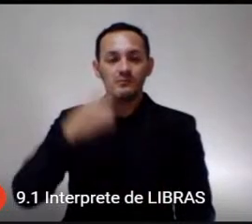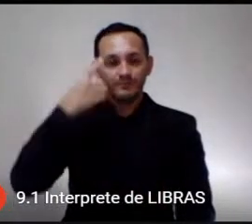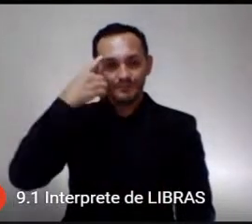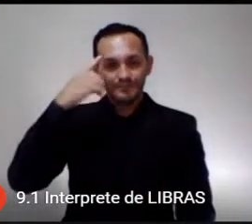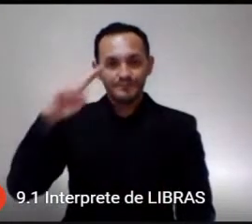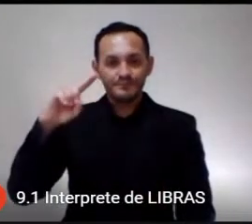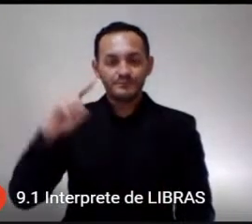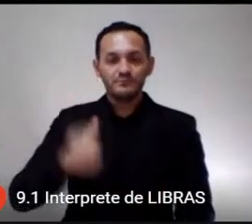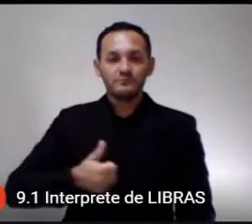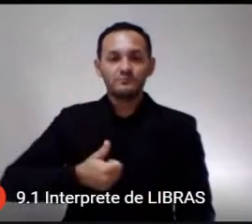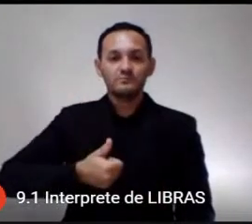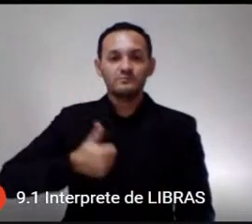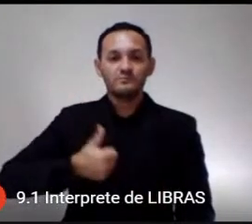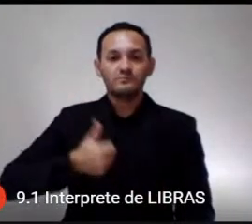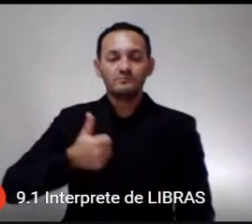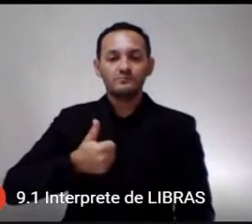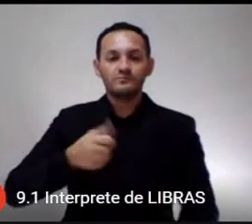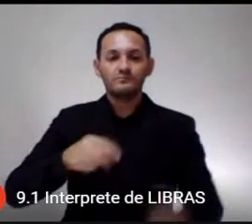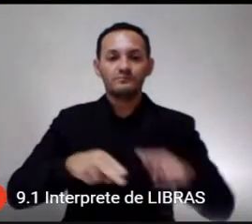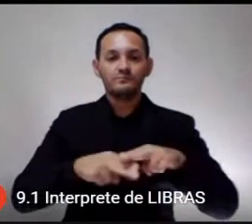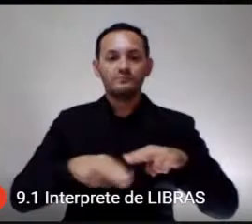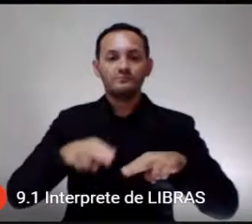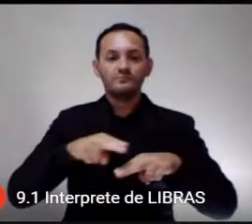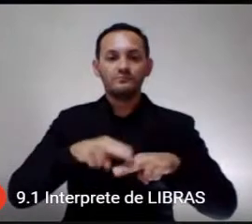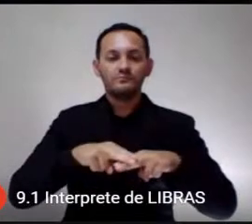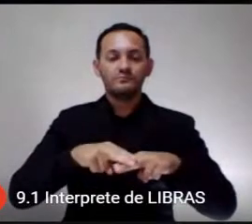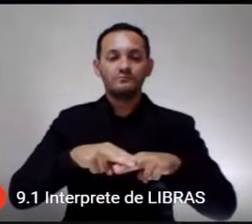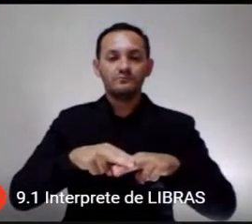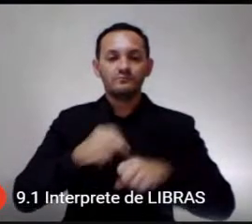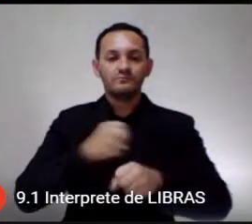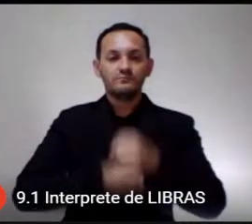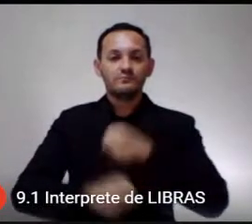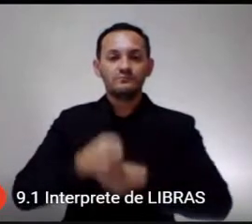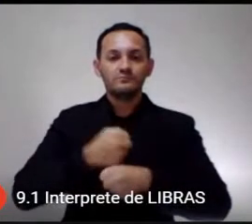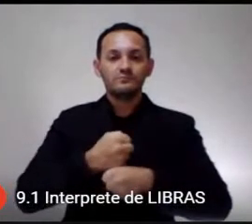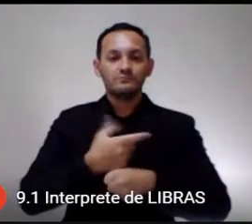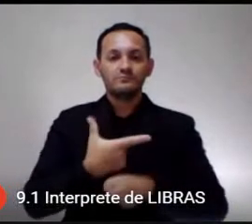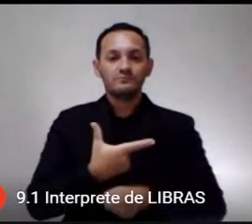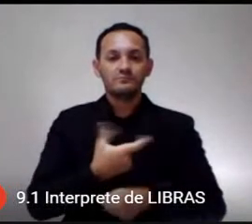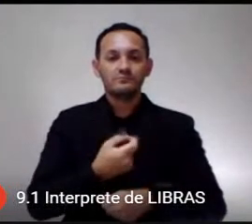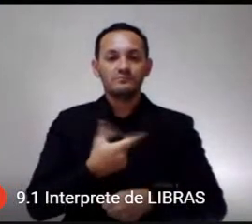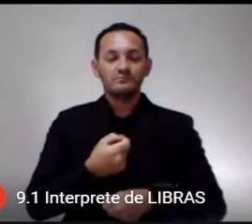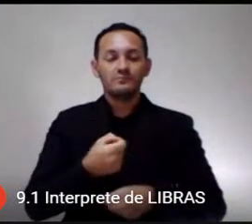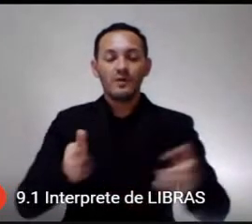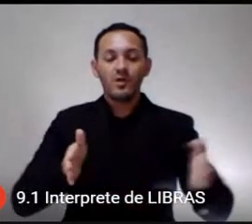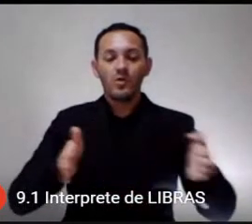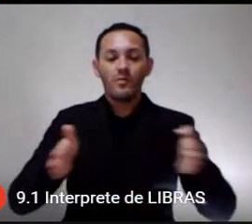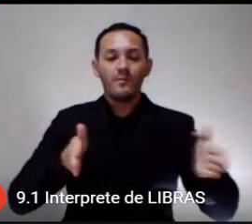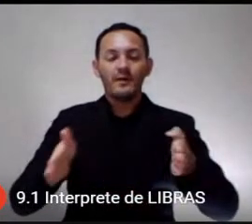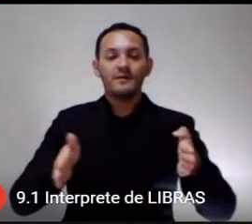1º/6 de 2020 e assinalar o início da fluência do prazo recursal a partir de